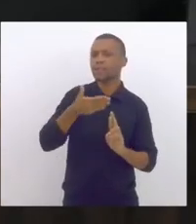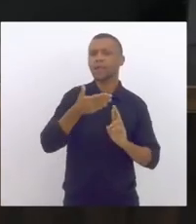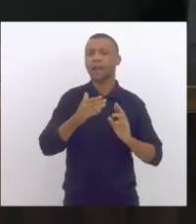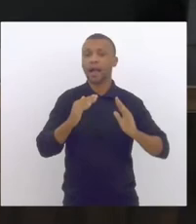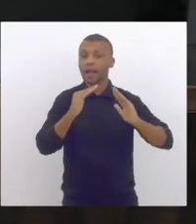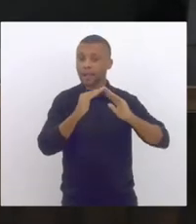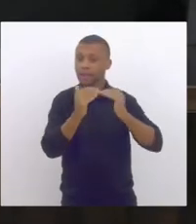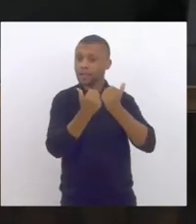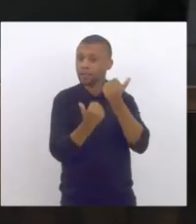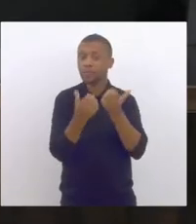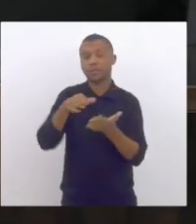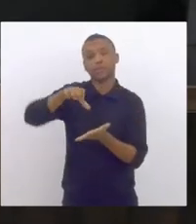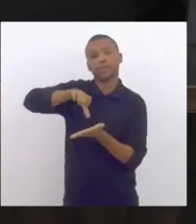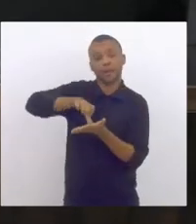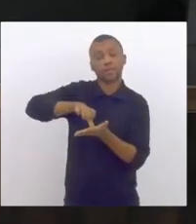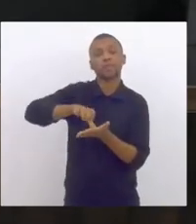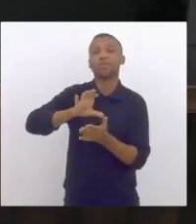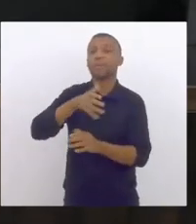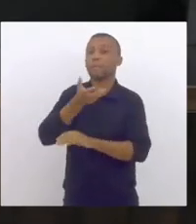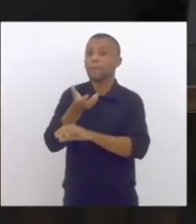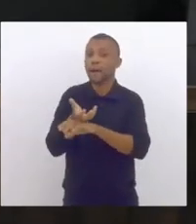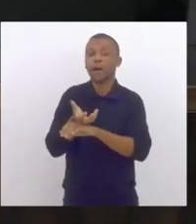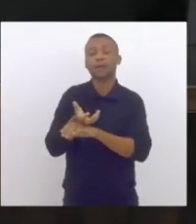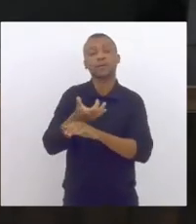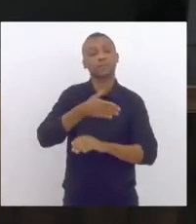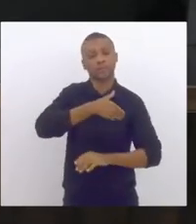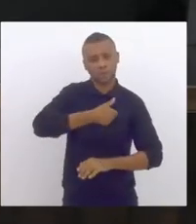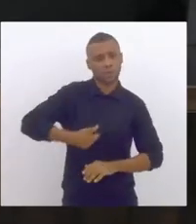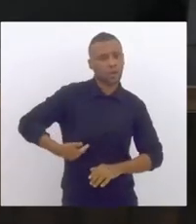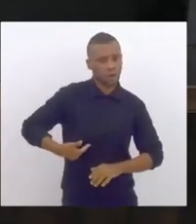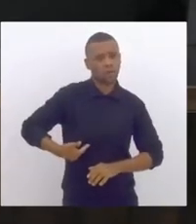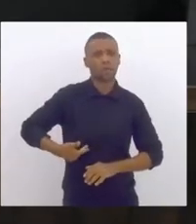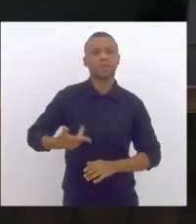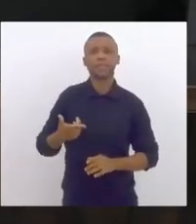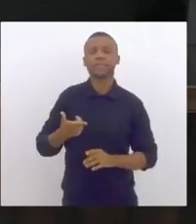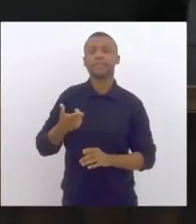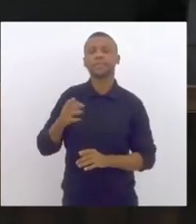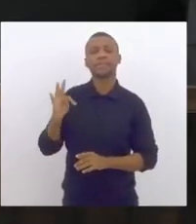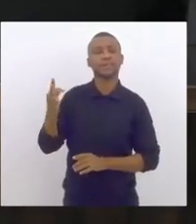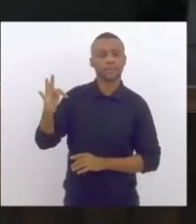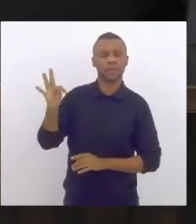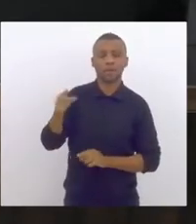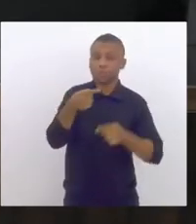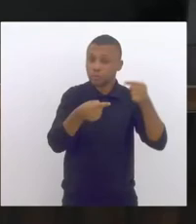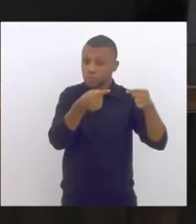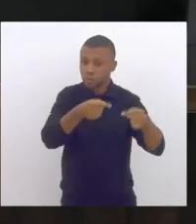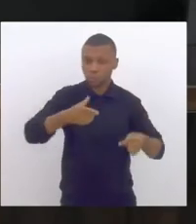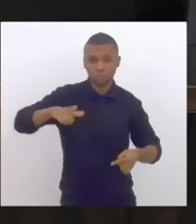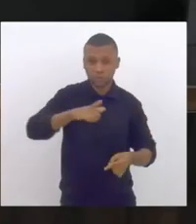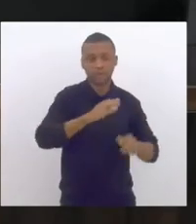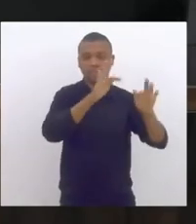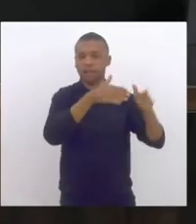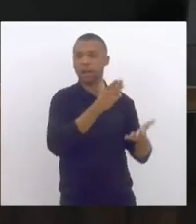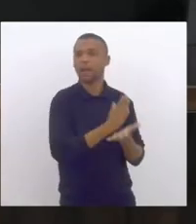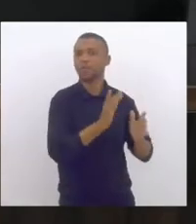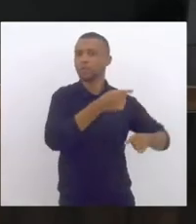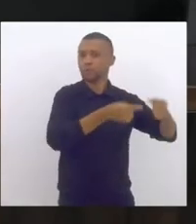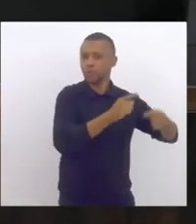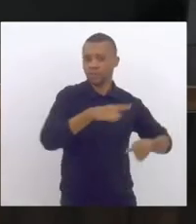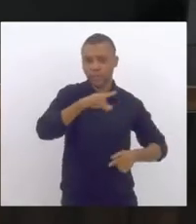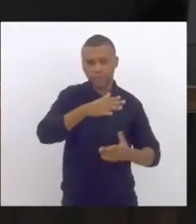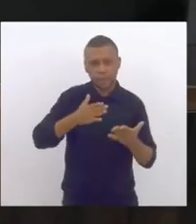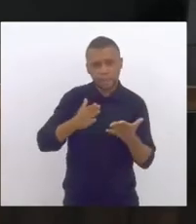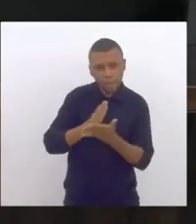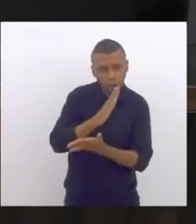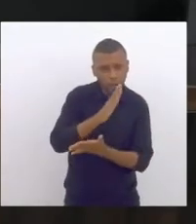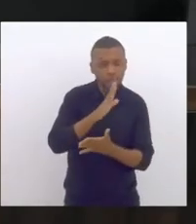do Parque Estadual do Três Picos, em Teresópolis. Em discussão, a venga queira discutir, encerra da discussão, em votação, os senhores que aprovam, permaneçam